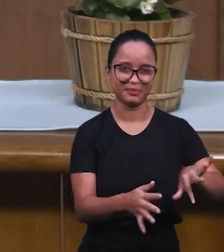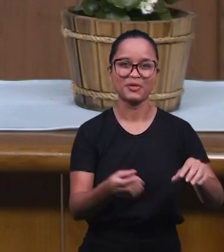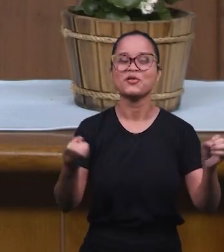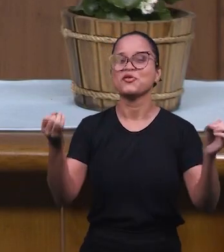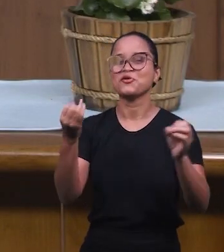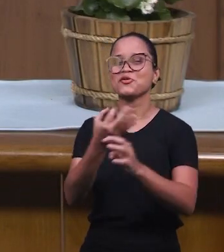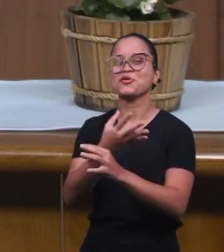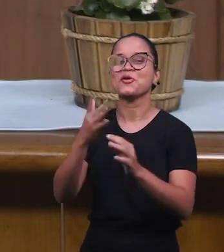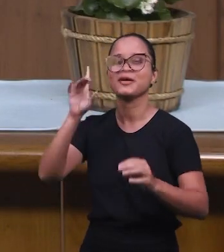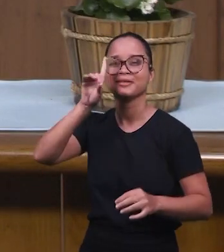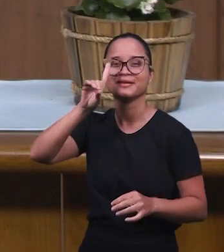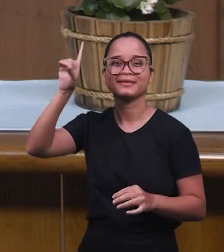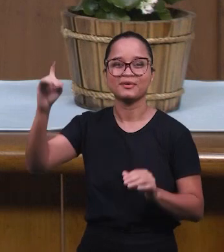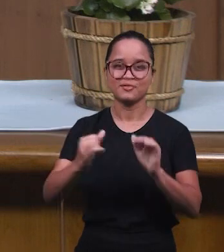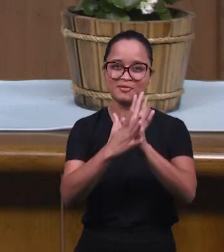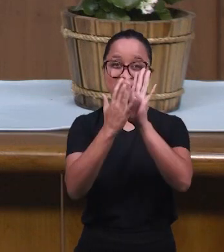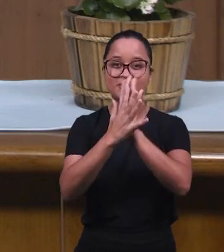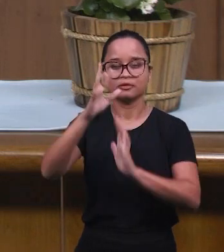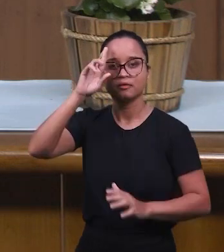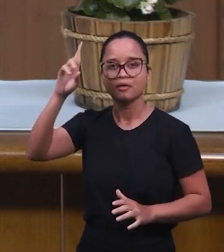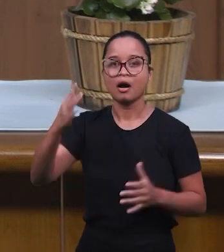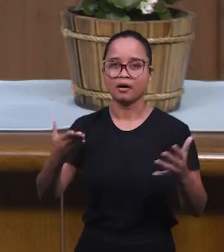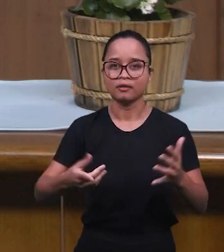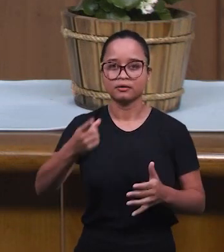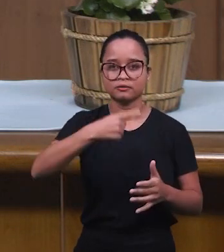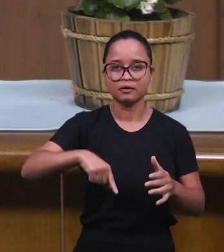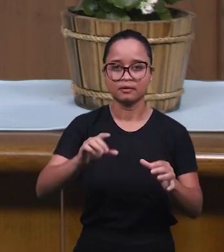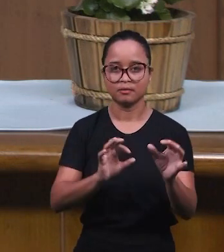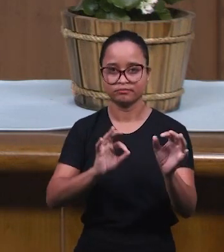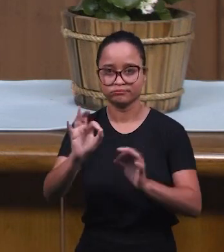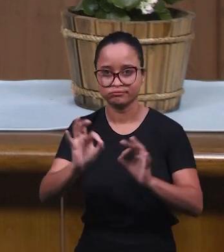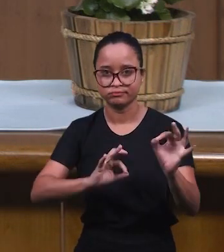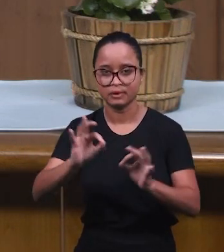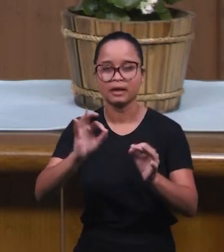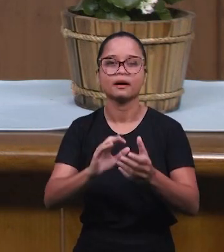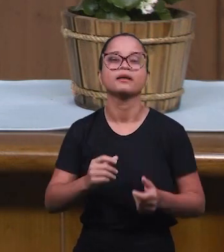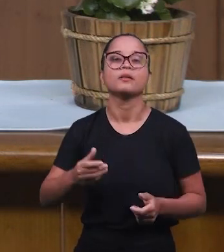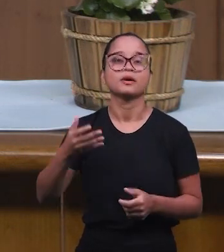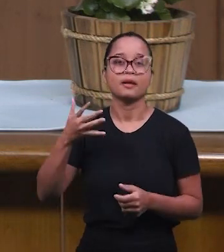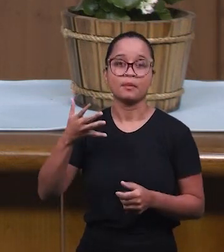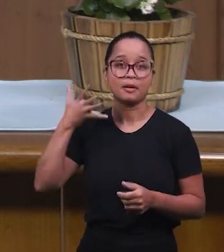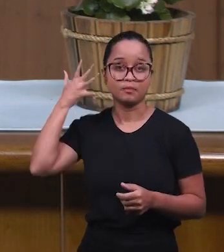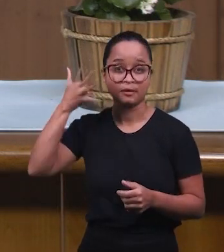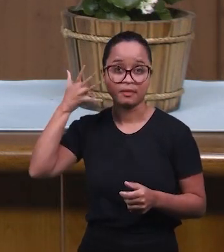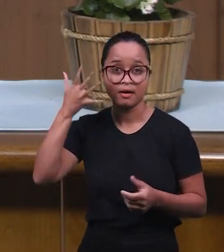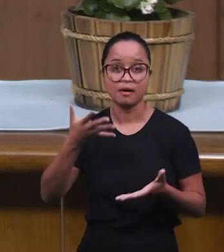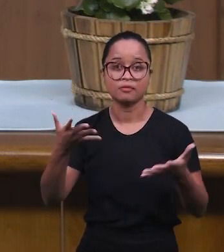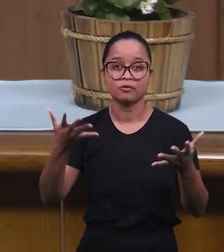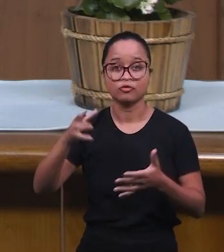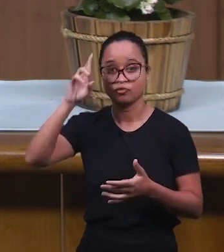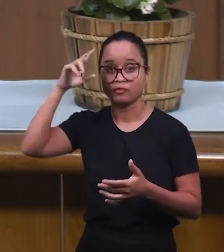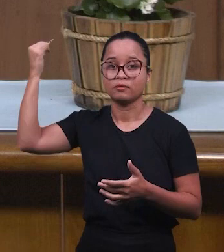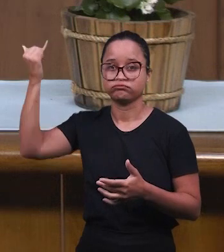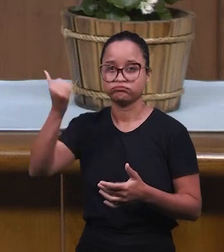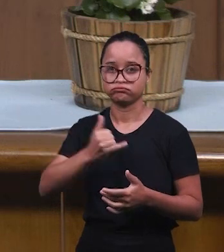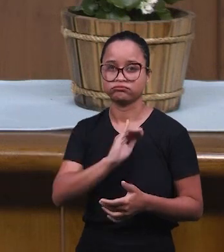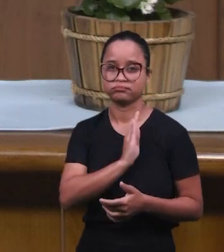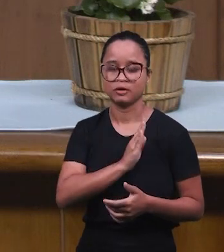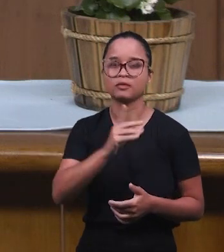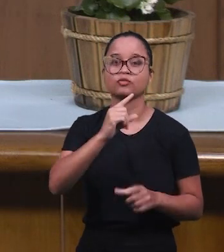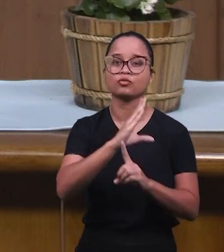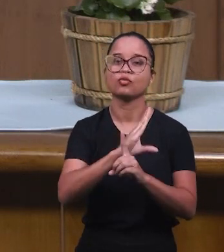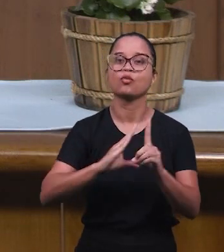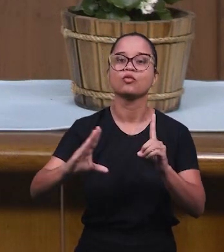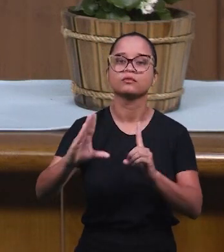Glória a Deus, louvado seja o nome do Senhor. A gente agora está se preparando para ouvir a mensagem da parte do Senhor para nós nesse culto.